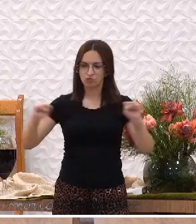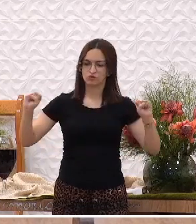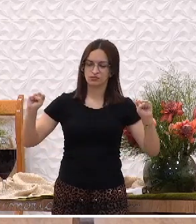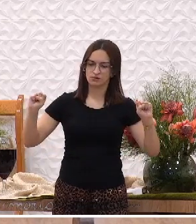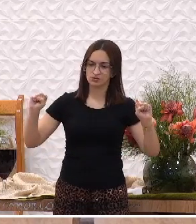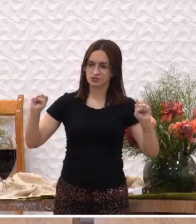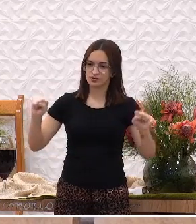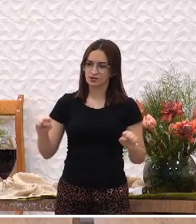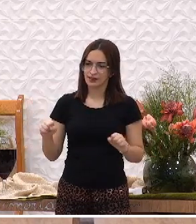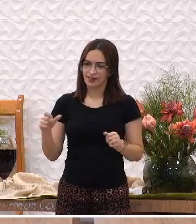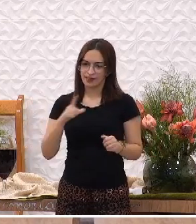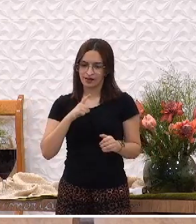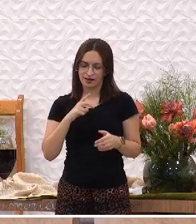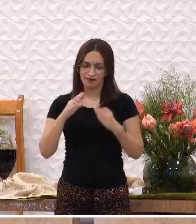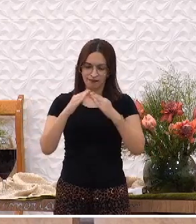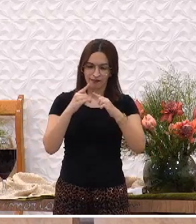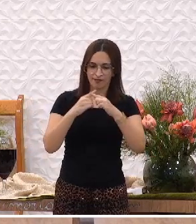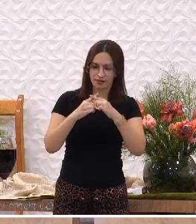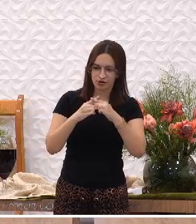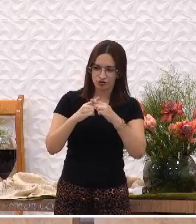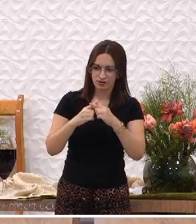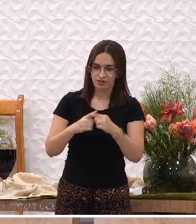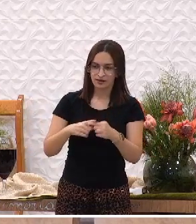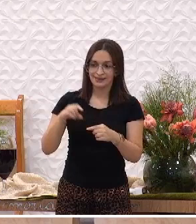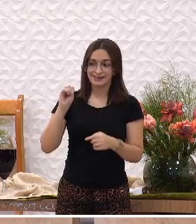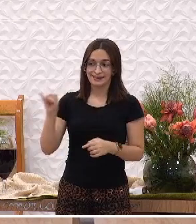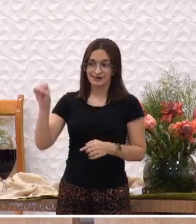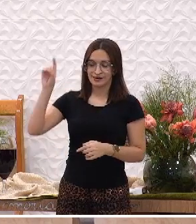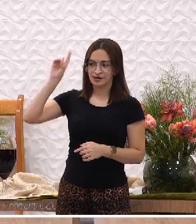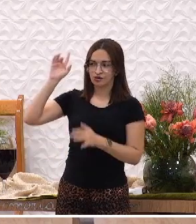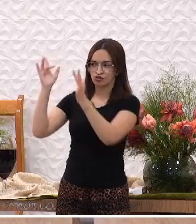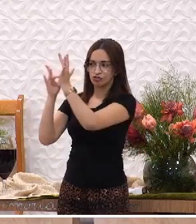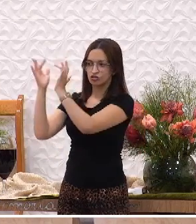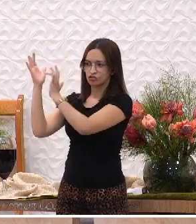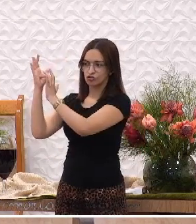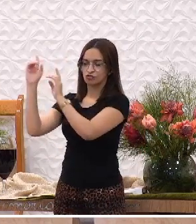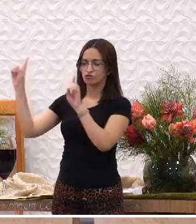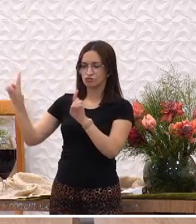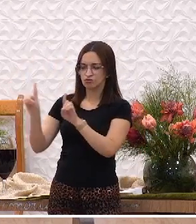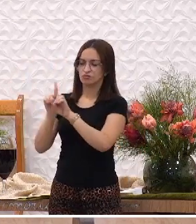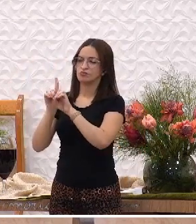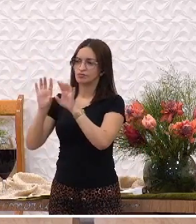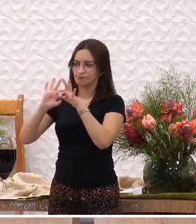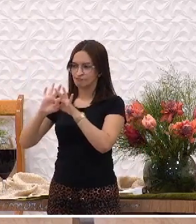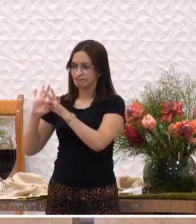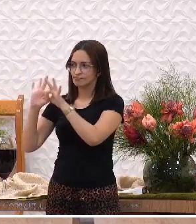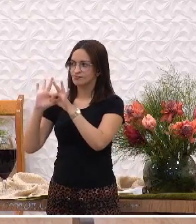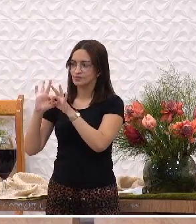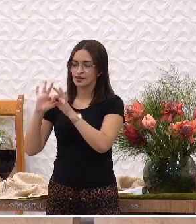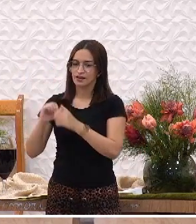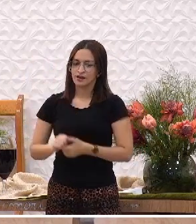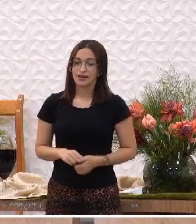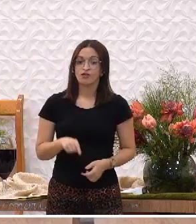João 15, versículos 5 e 6. Eu sou a videira, vocês são os ramos. Quem permanece em mim e eu